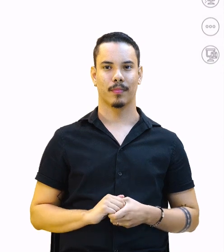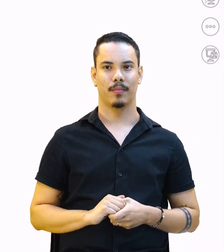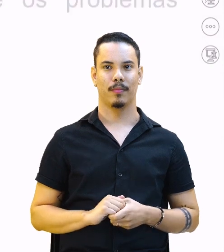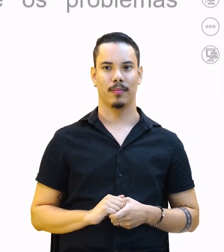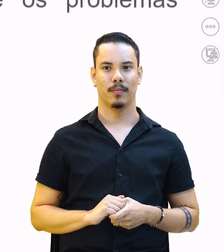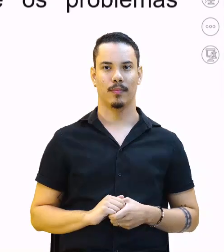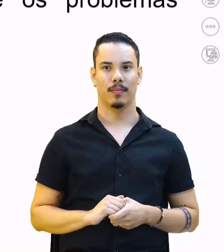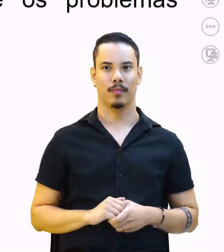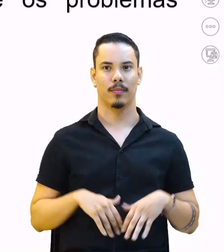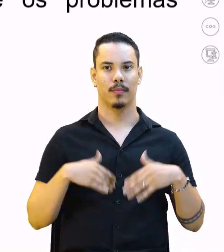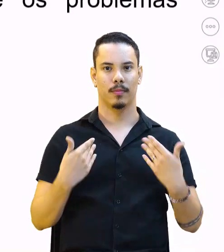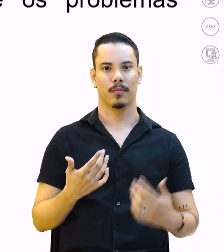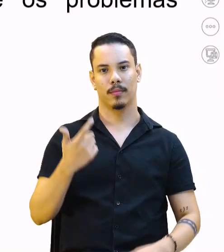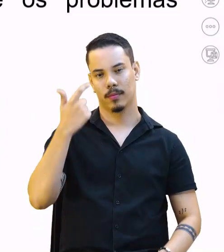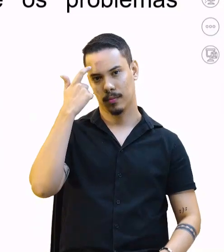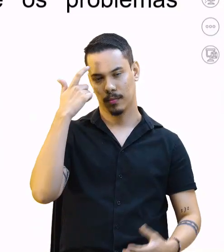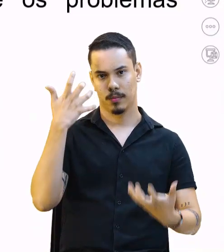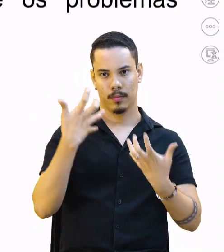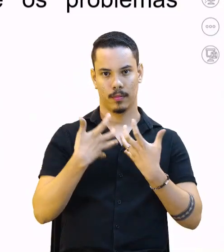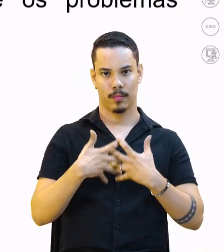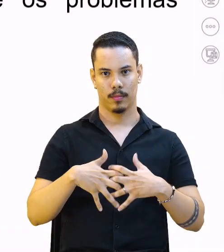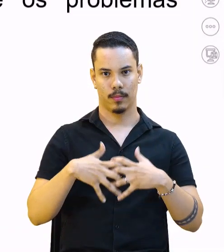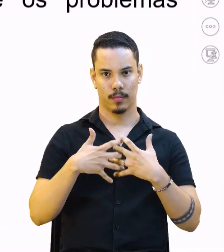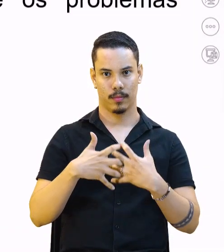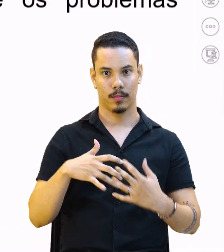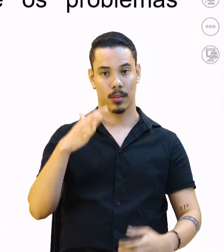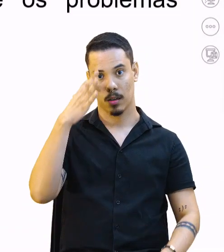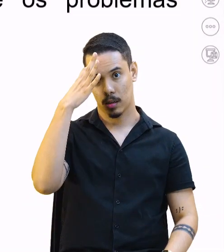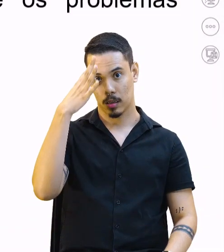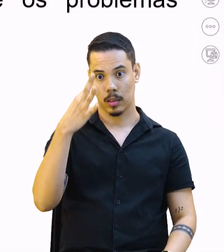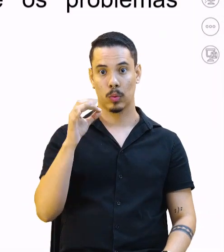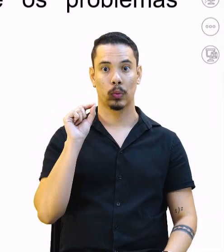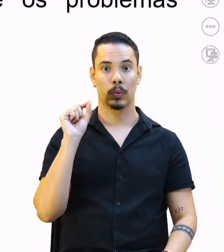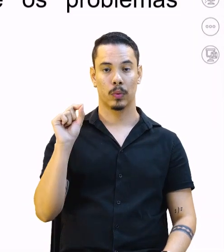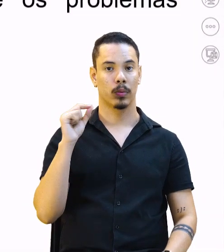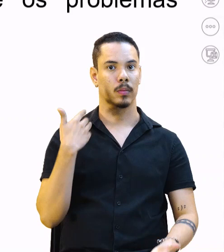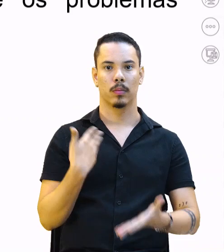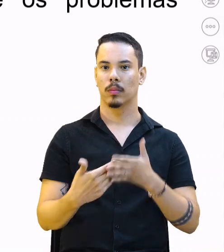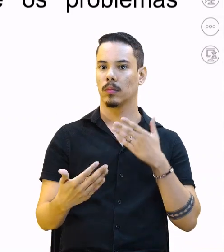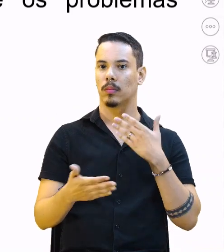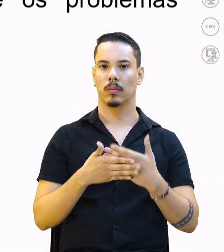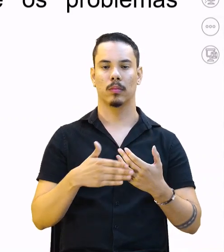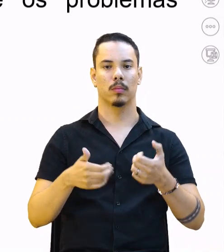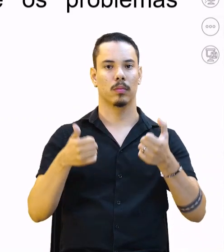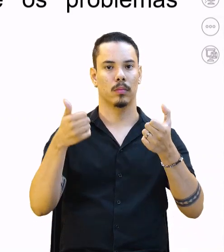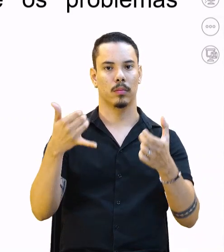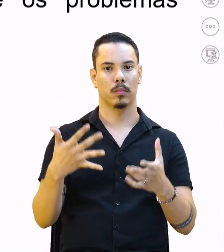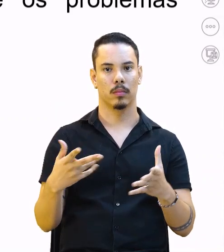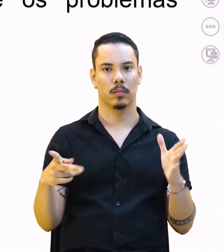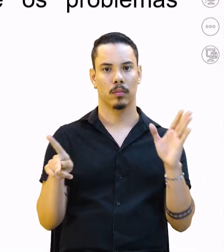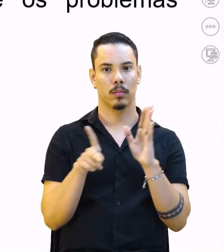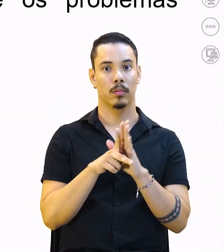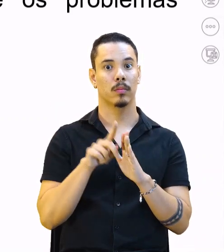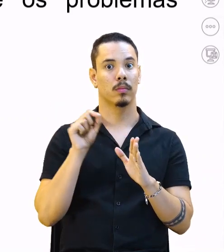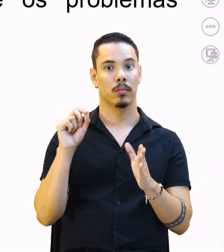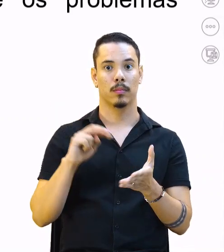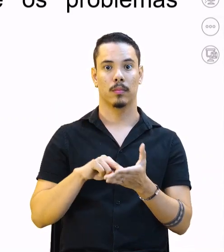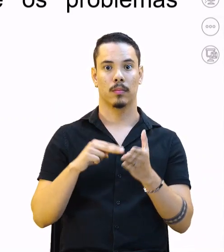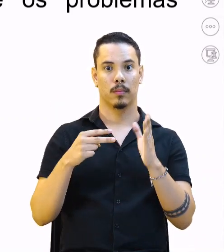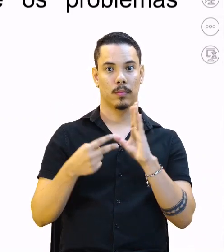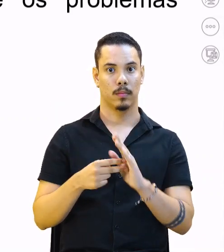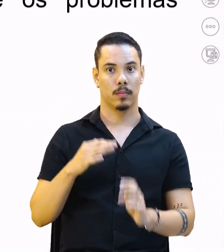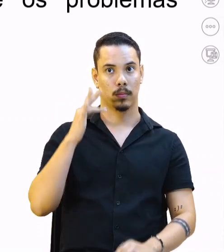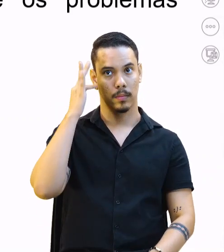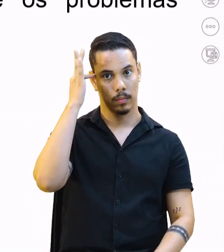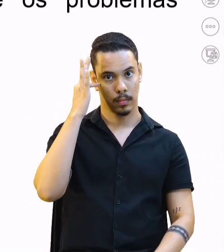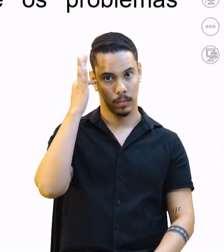Vamos então para a reflexão filosófica. Qualquer definição que seja dada sobre o que é filosofia, de certa